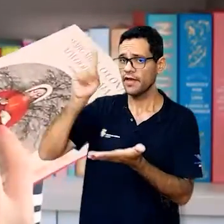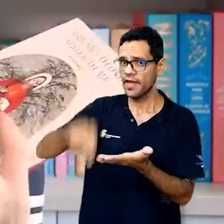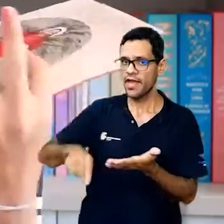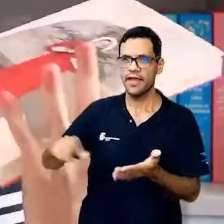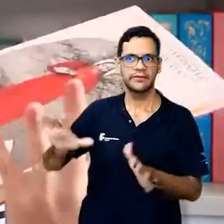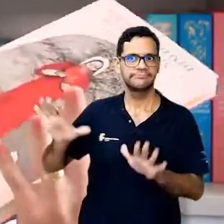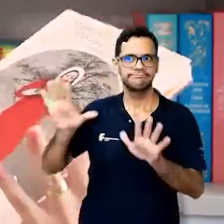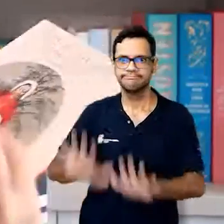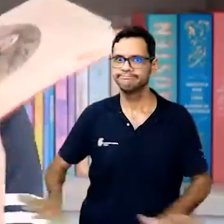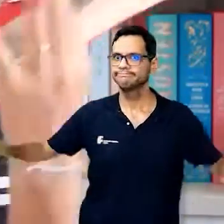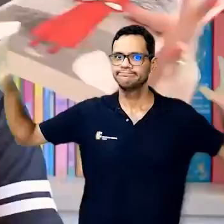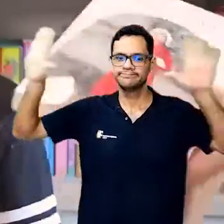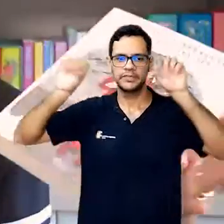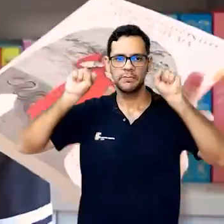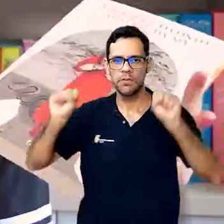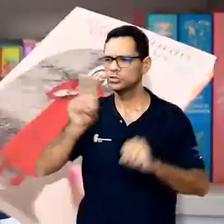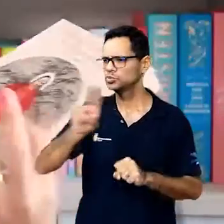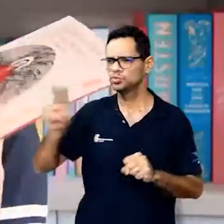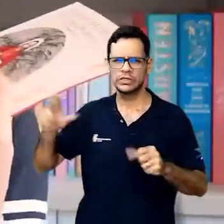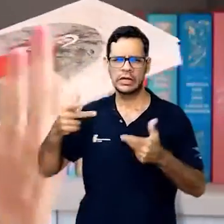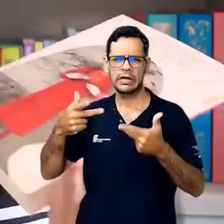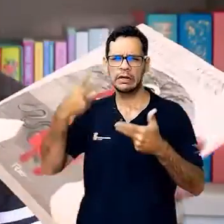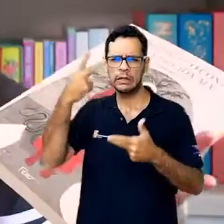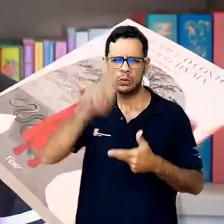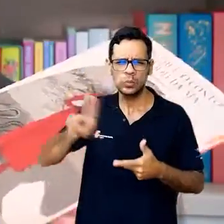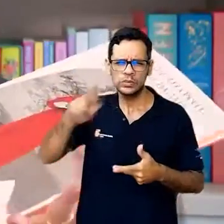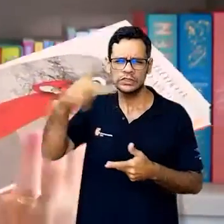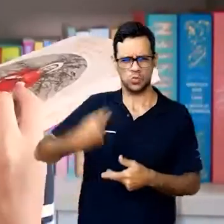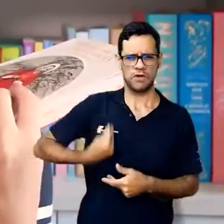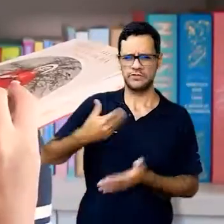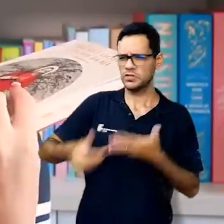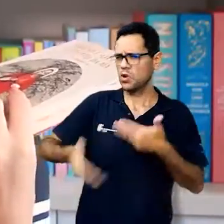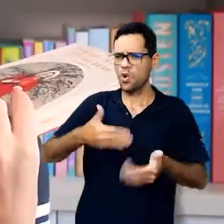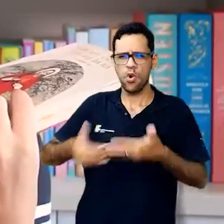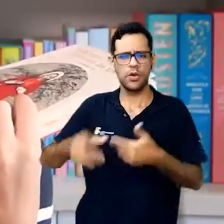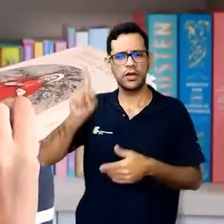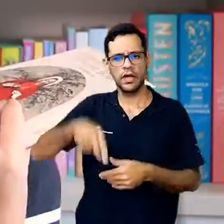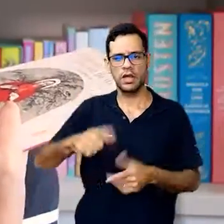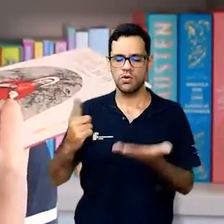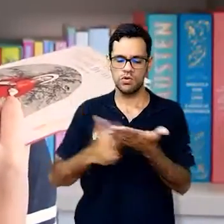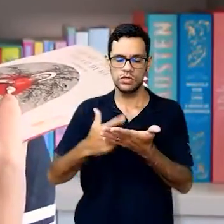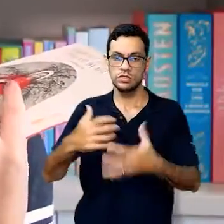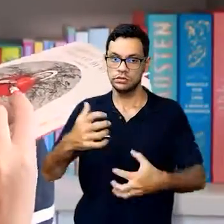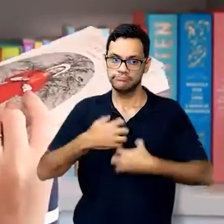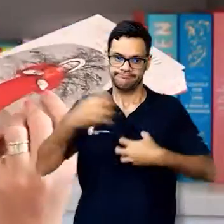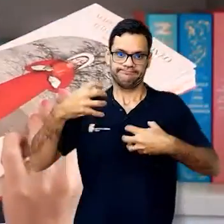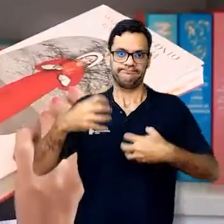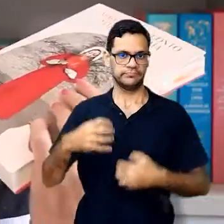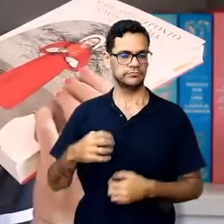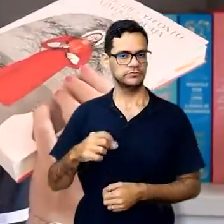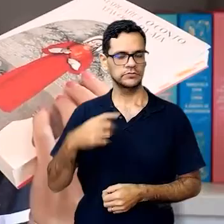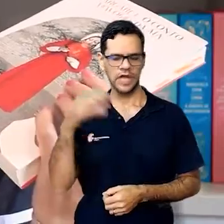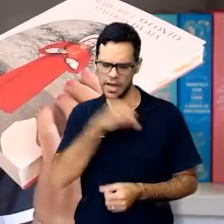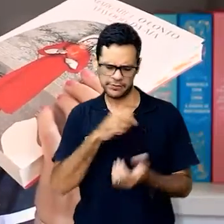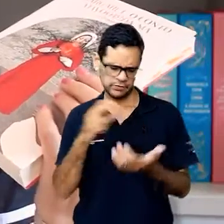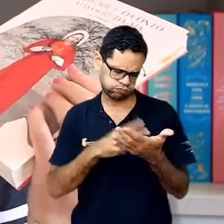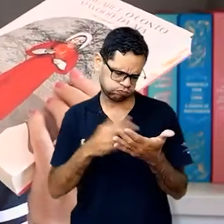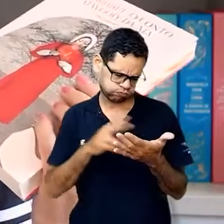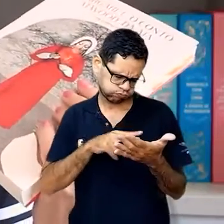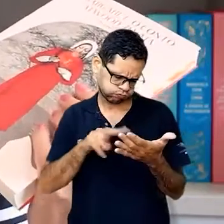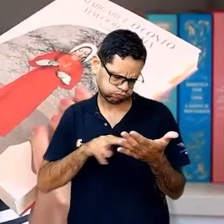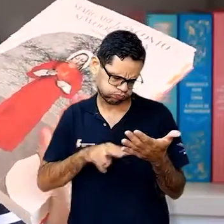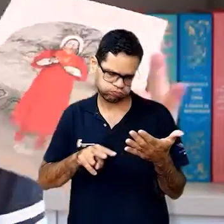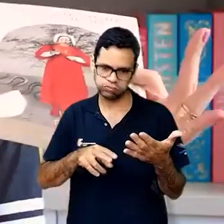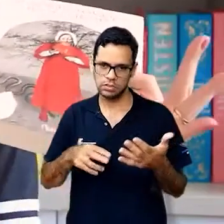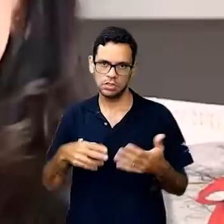do livro, por si só, é universal, assim, você pode aplicar em várias coisas, né, que vai fazer sentido. Então, é um livro muito impactante, eu amei, tipo, você